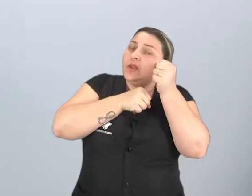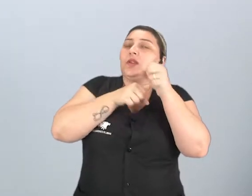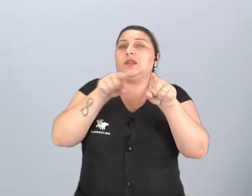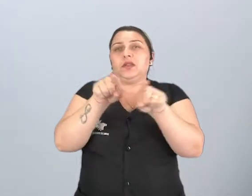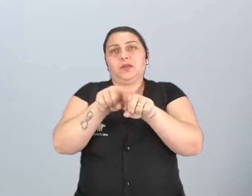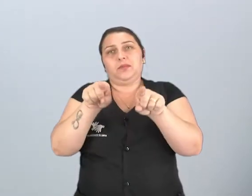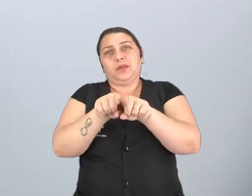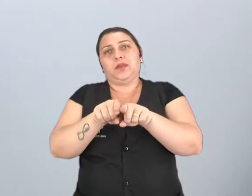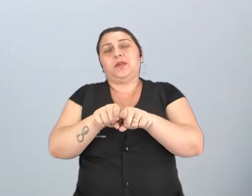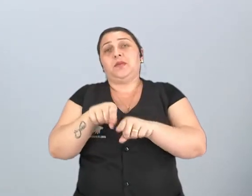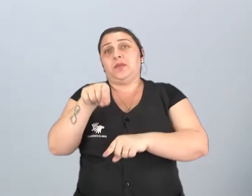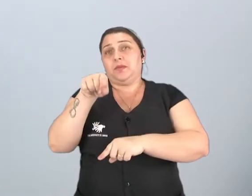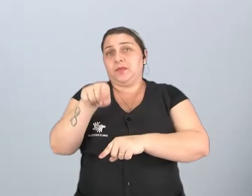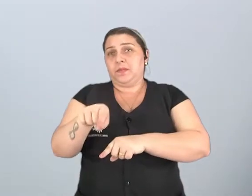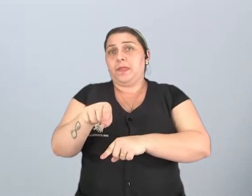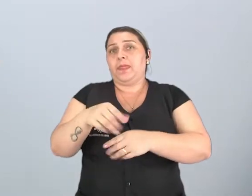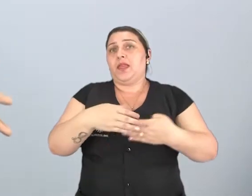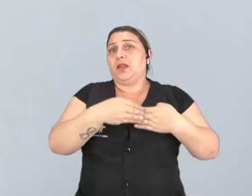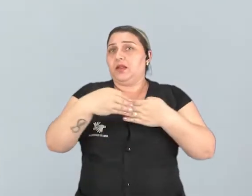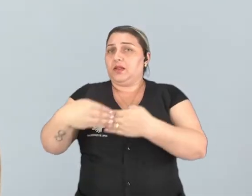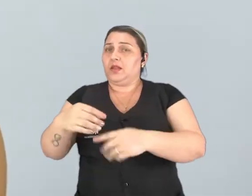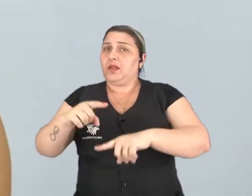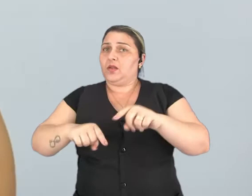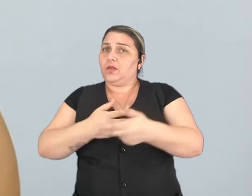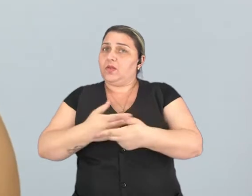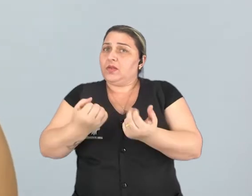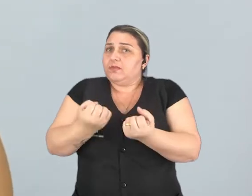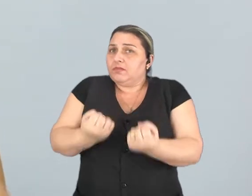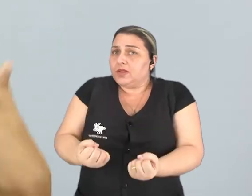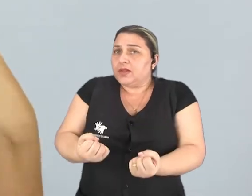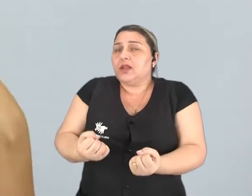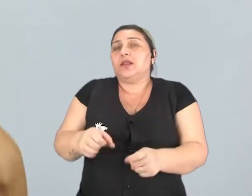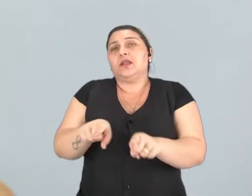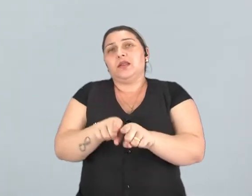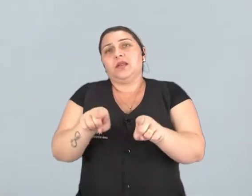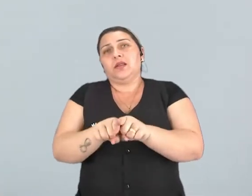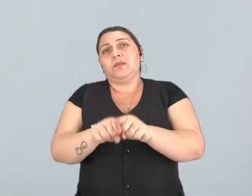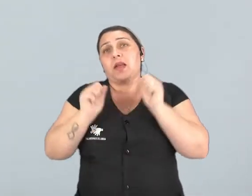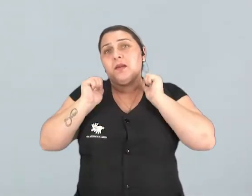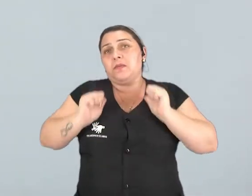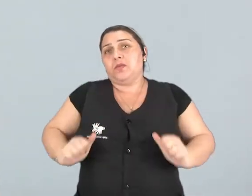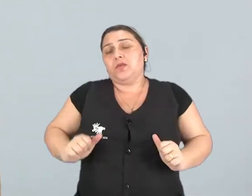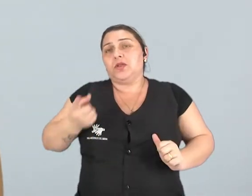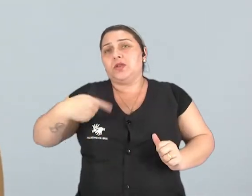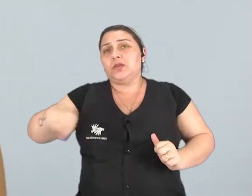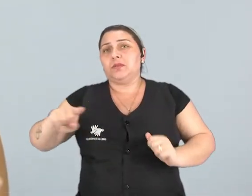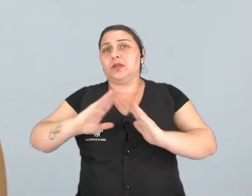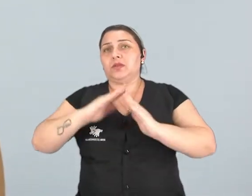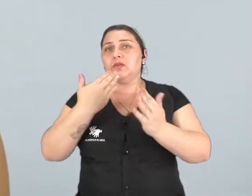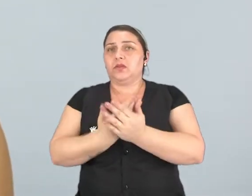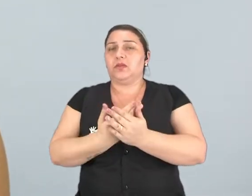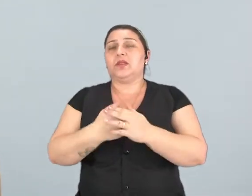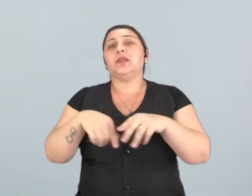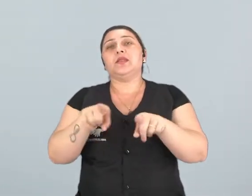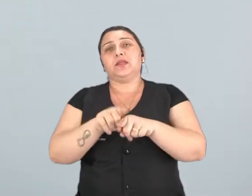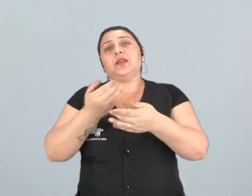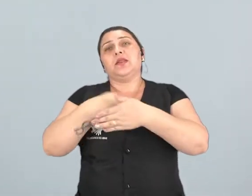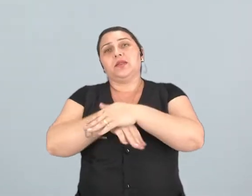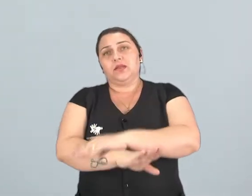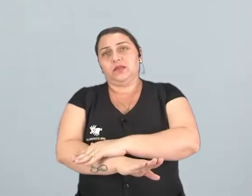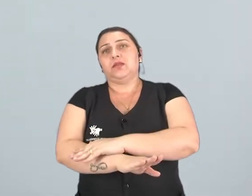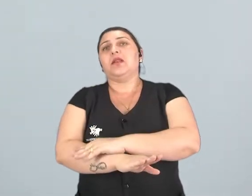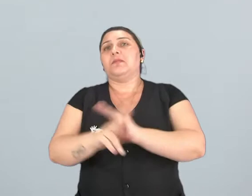no caso, né? Para você carregar coisas pesadas, até mesmo a sua mochila de ir para a escola, tem esses